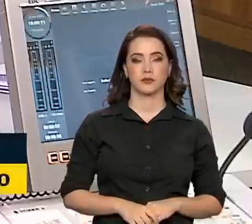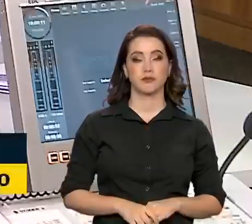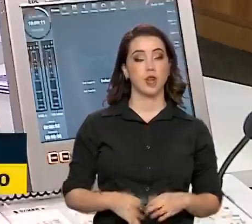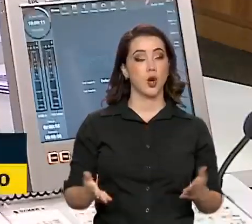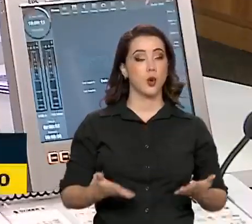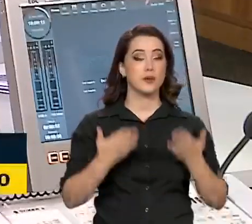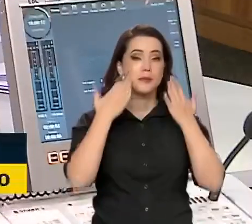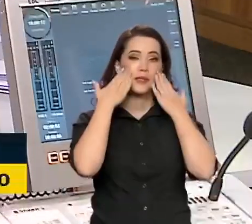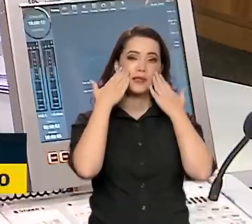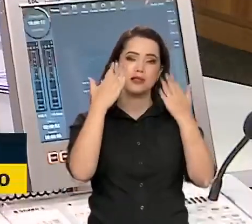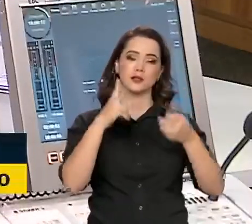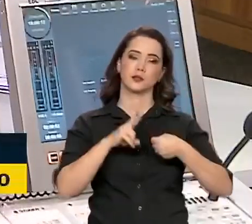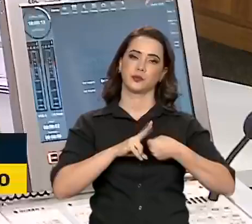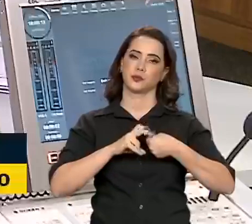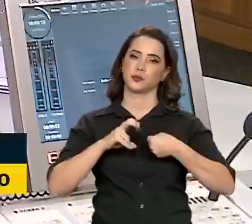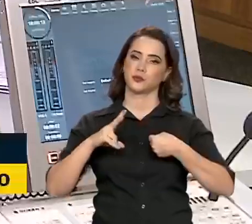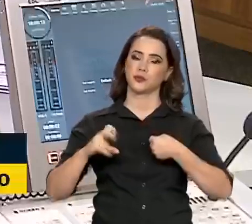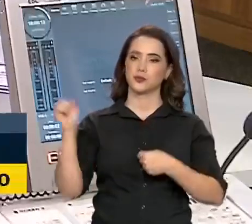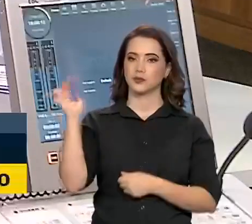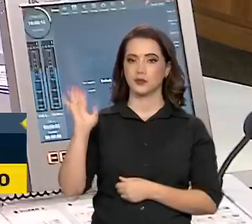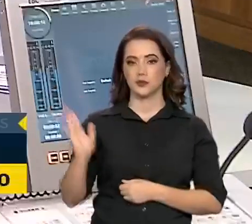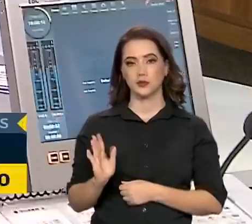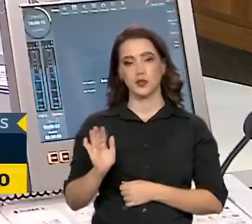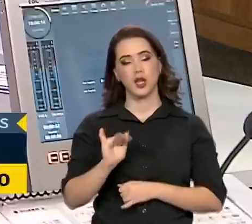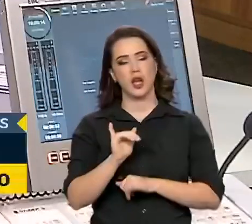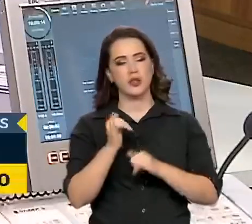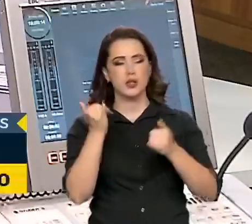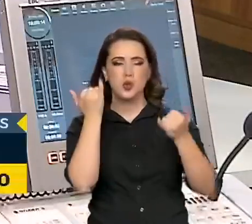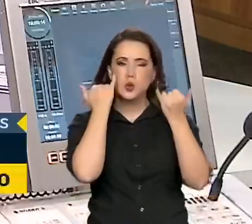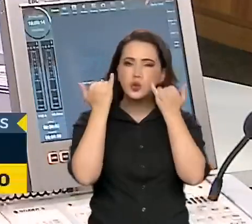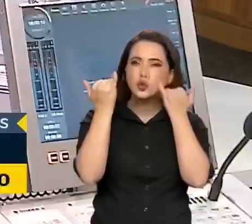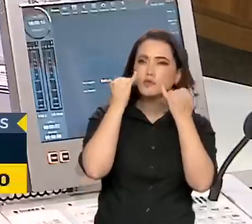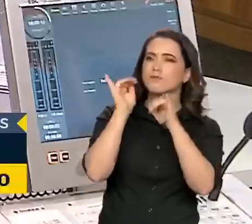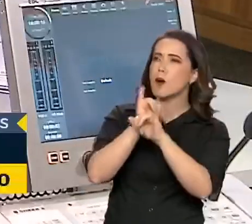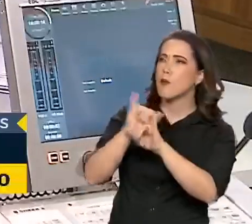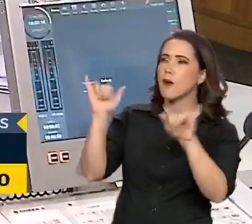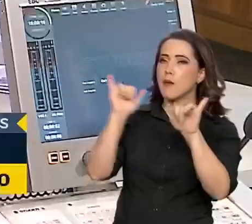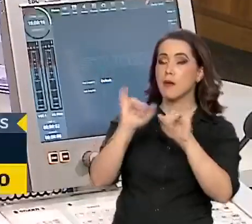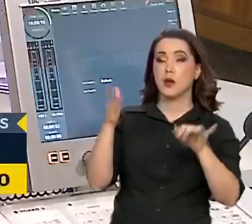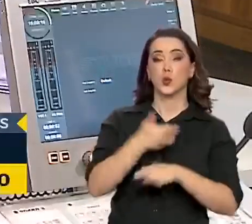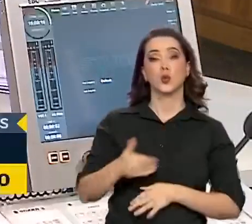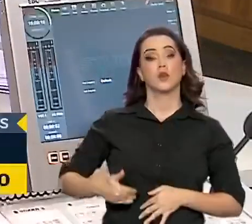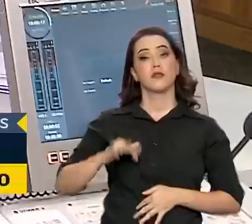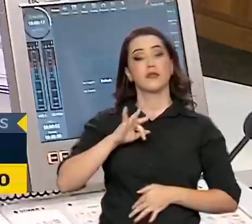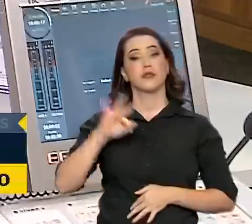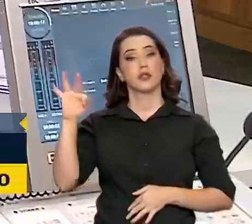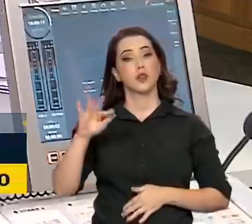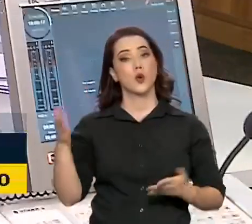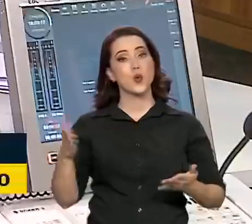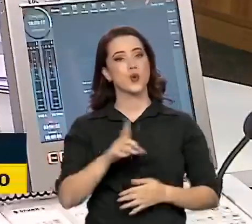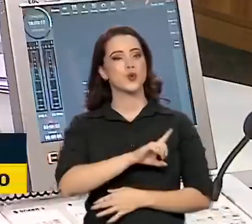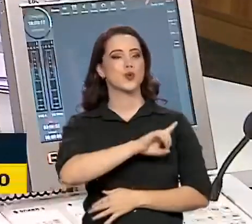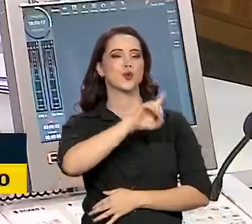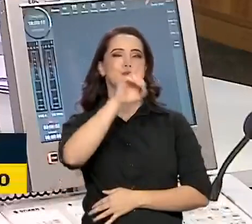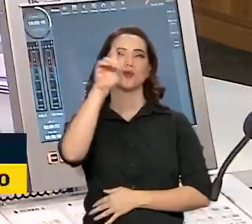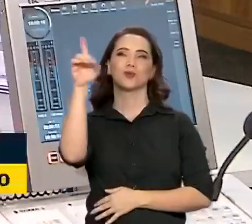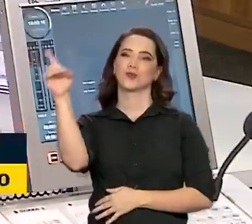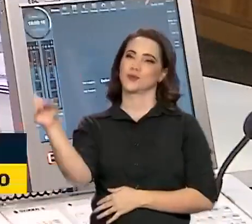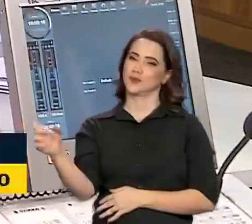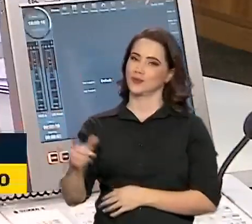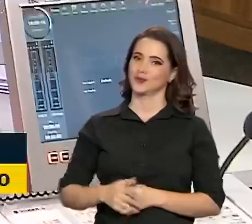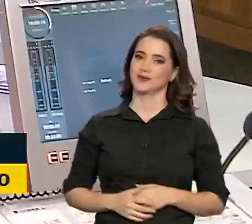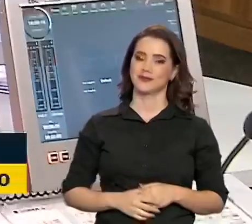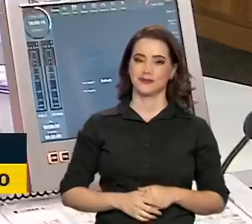Está no ar a Voz do Brasil. As notícias do governo federal que movimentaram o país no dia de